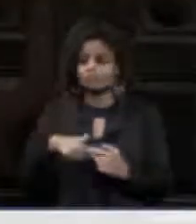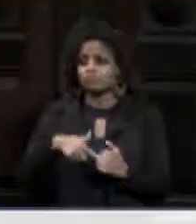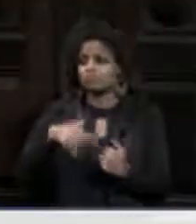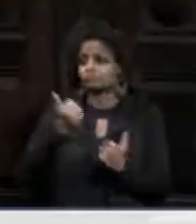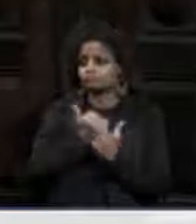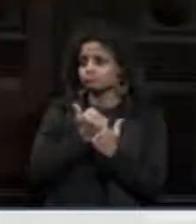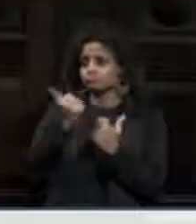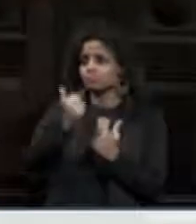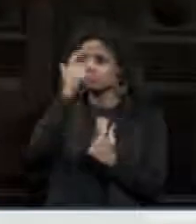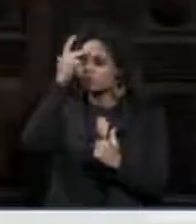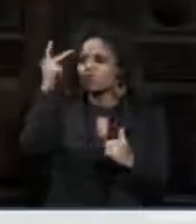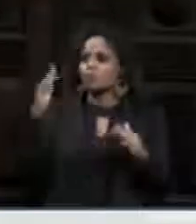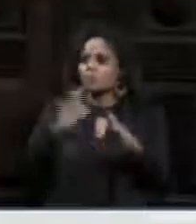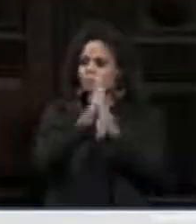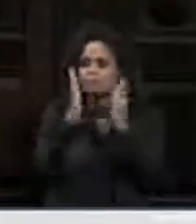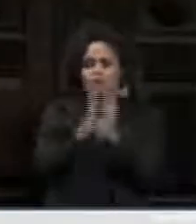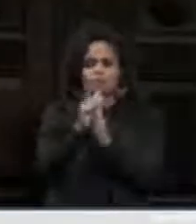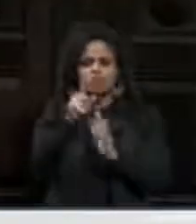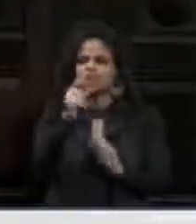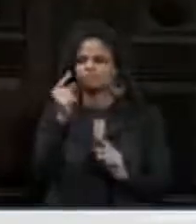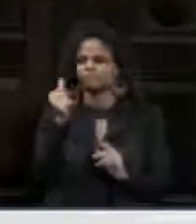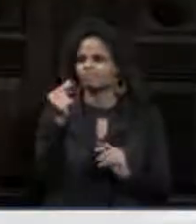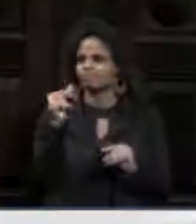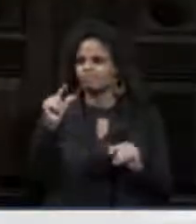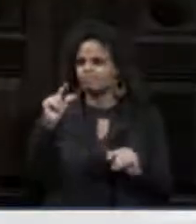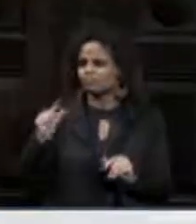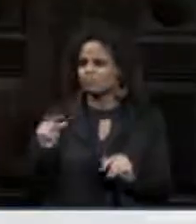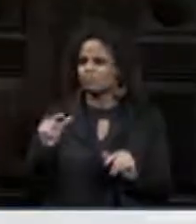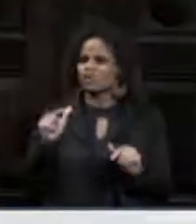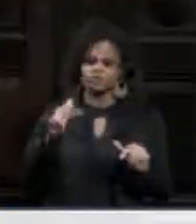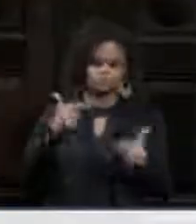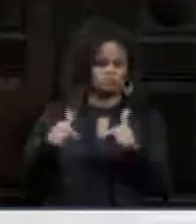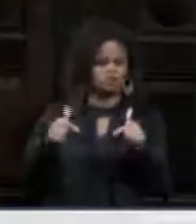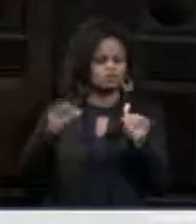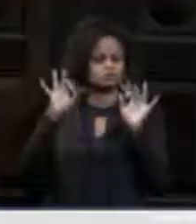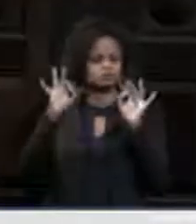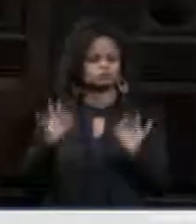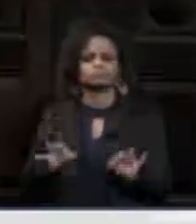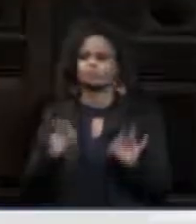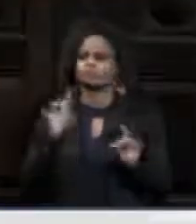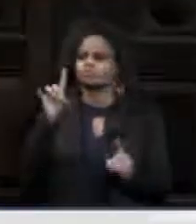pessoas pobres economicamente, trabalhadores honestos e